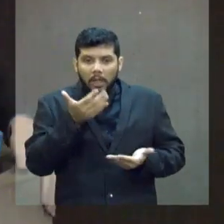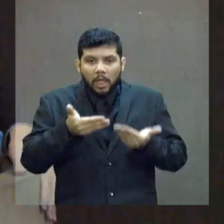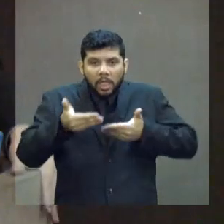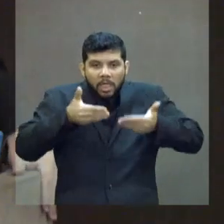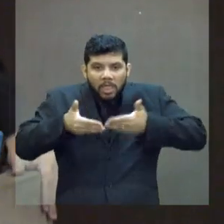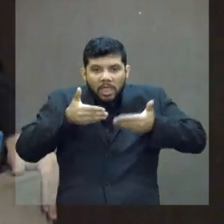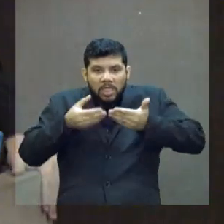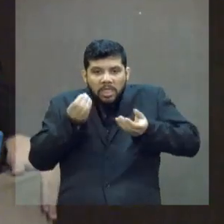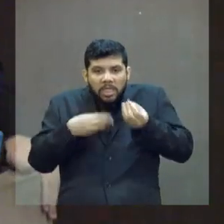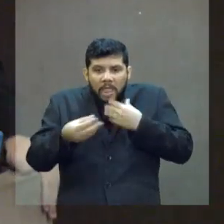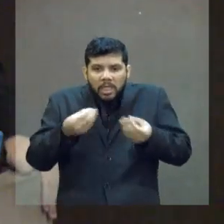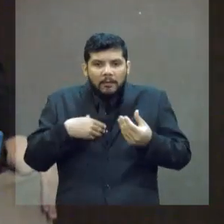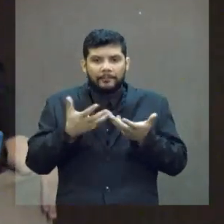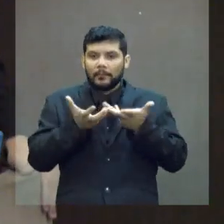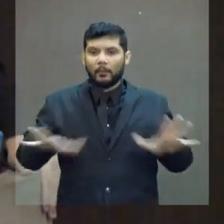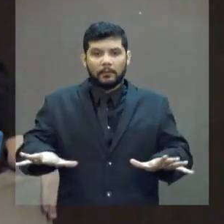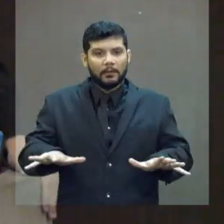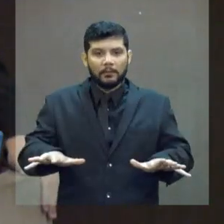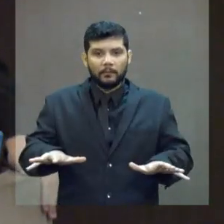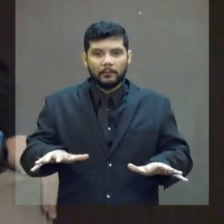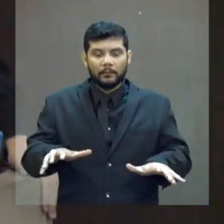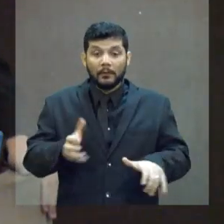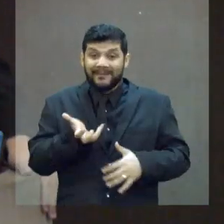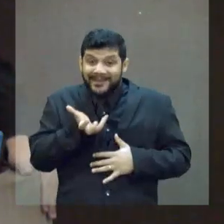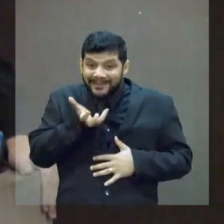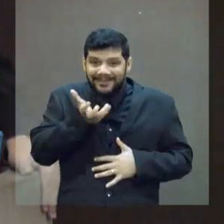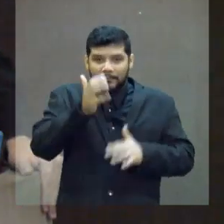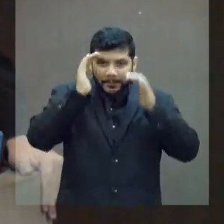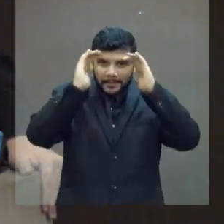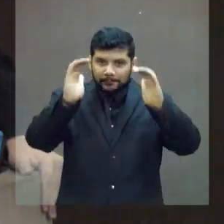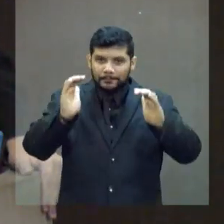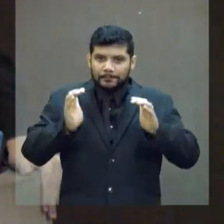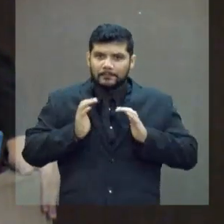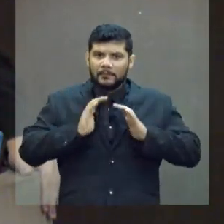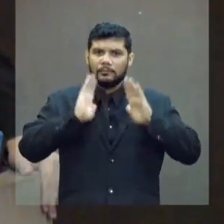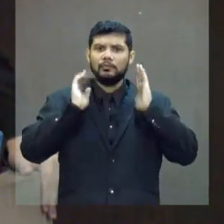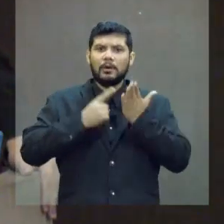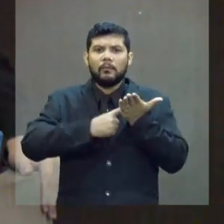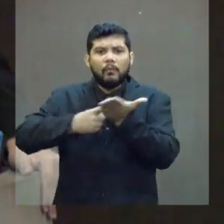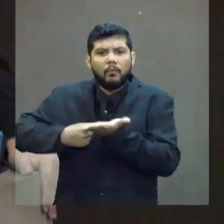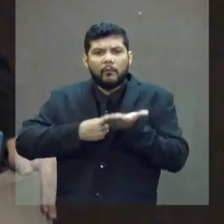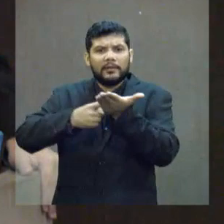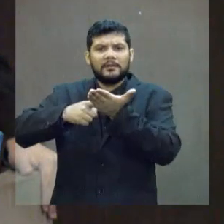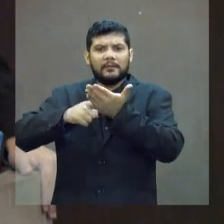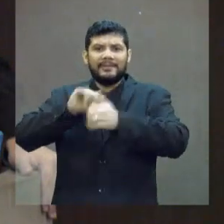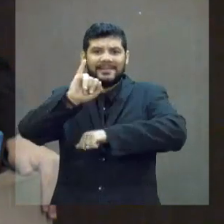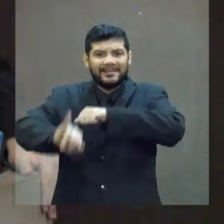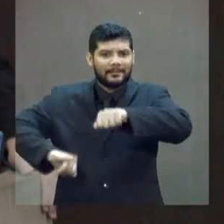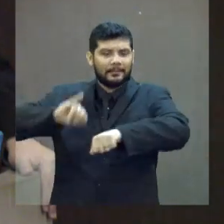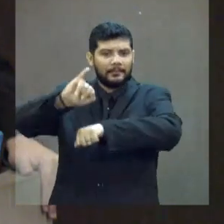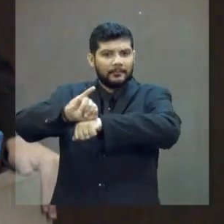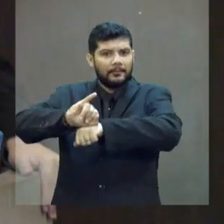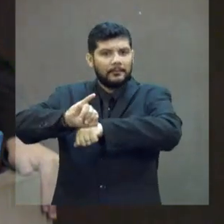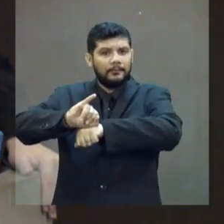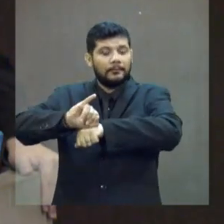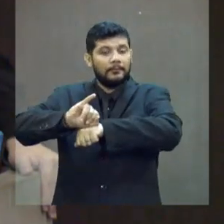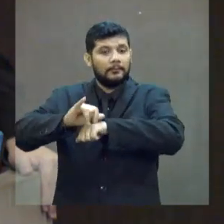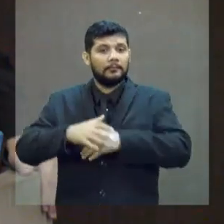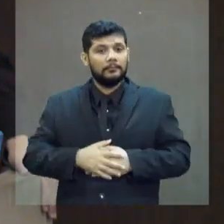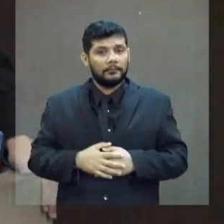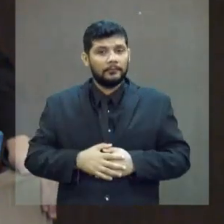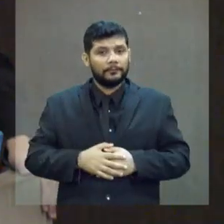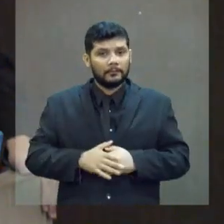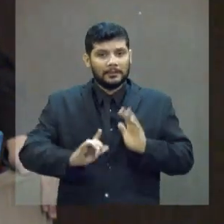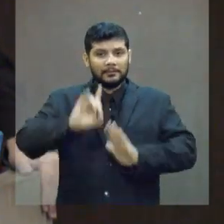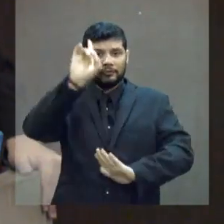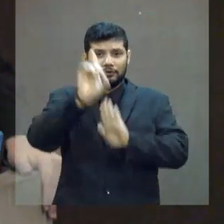porque está inscrita na Convenção Internacional, estão inscritas na Convenção Internacional